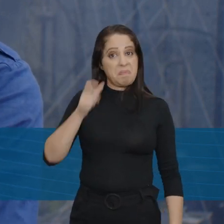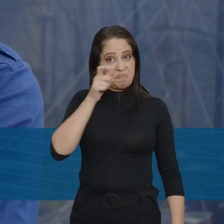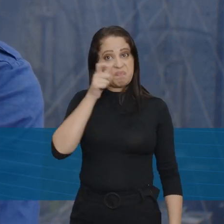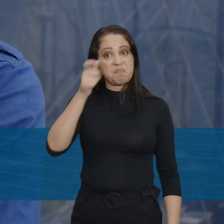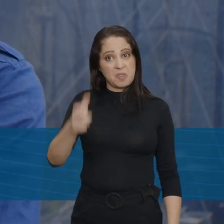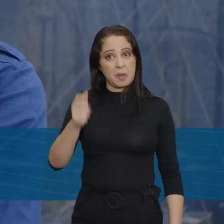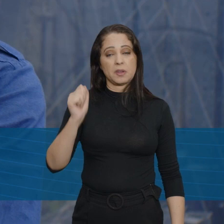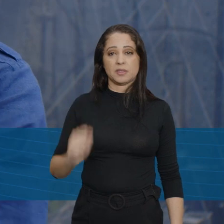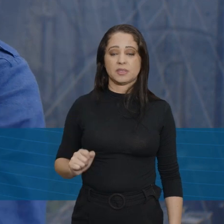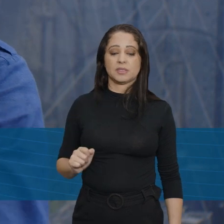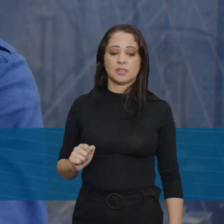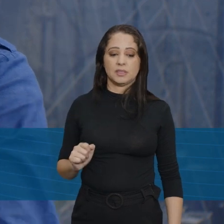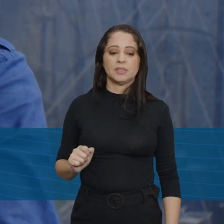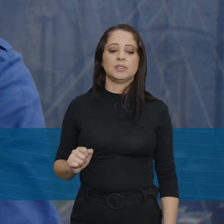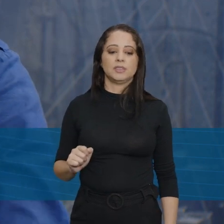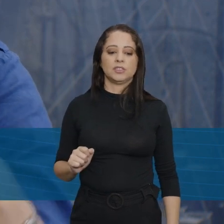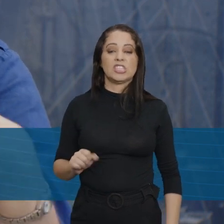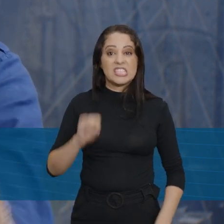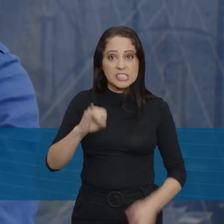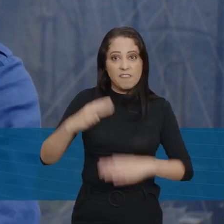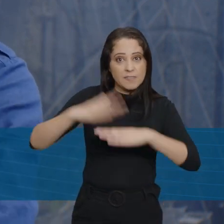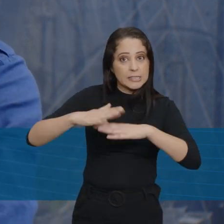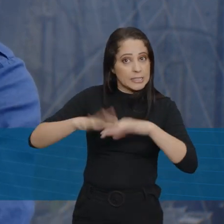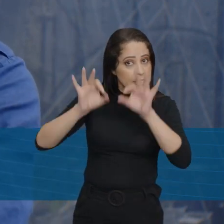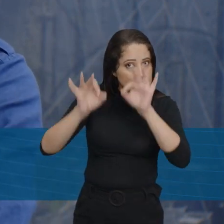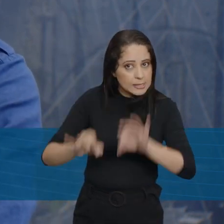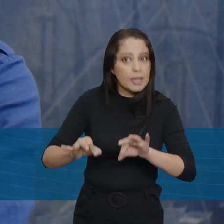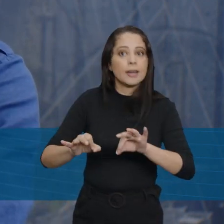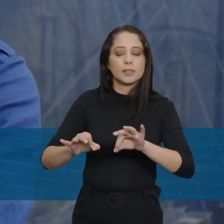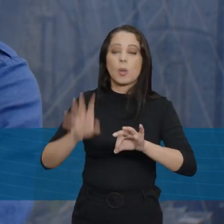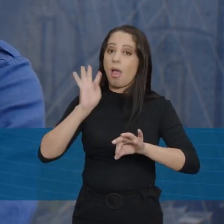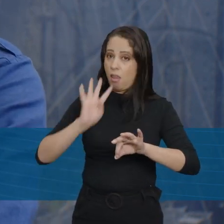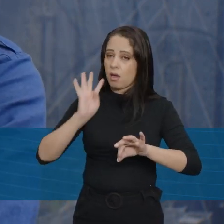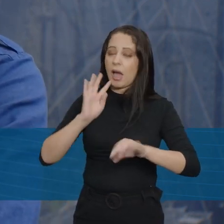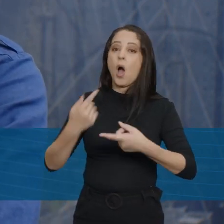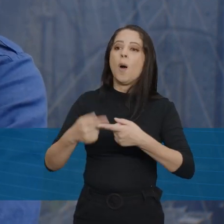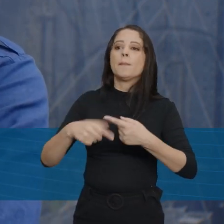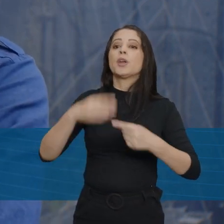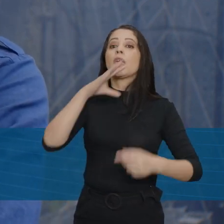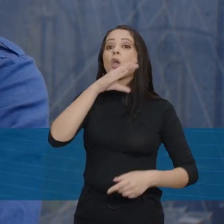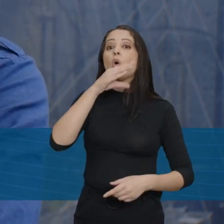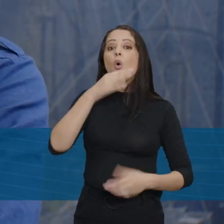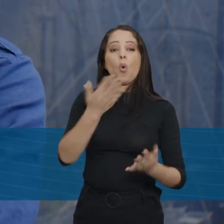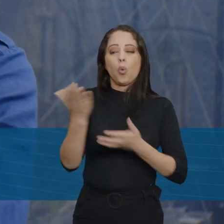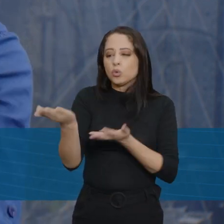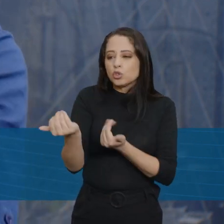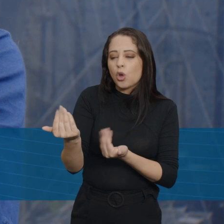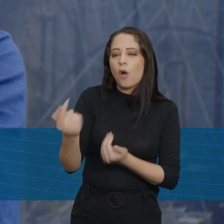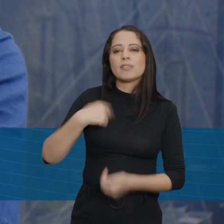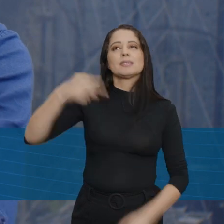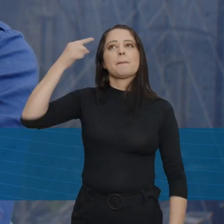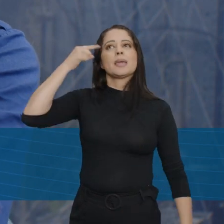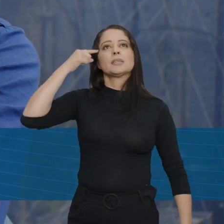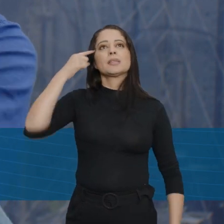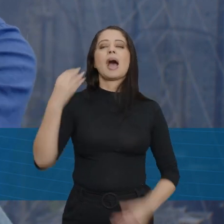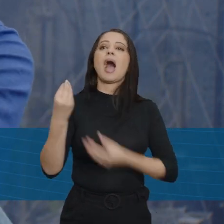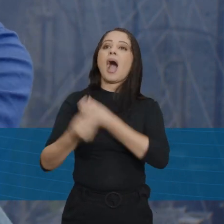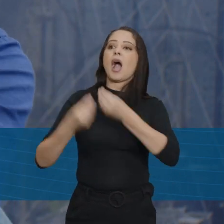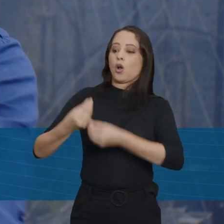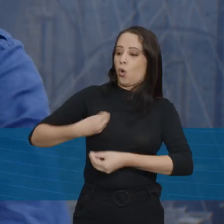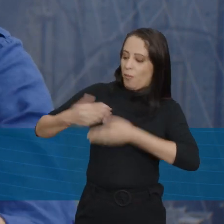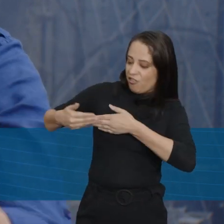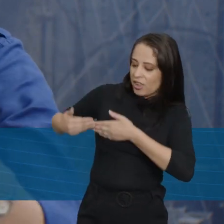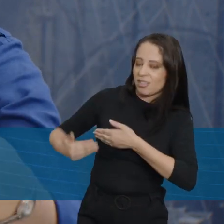seria uma coisa muito interessante, se bem aplicada, se bem feita. Pode ser muito legal para os jovens, para eles pensarem como eles querem se colocar nessa